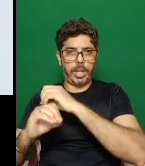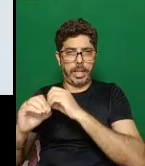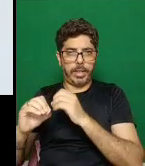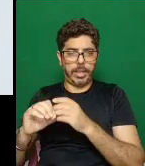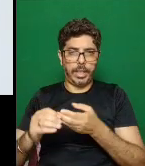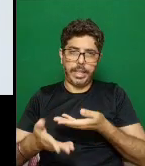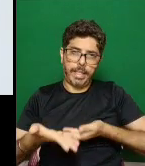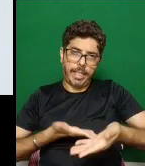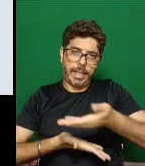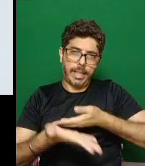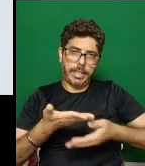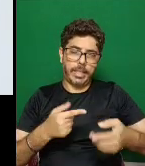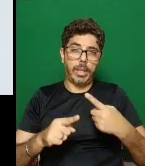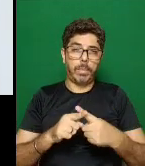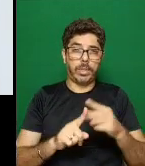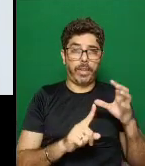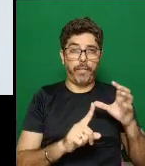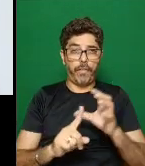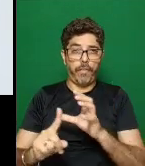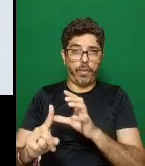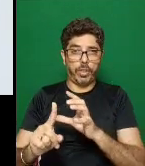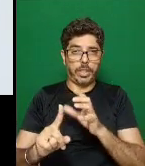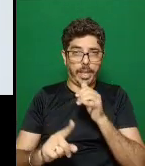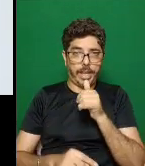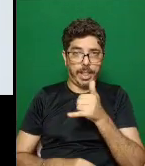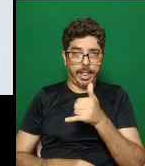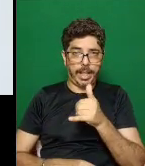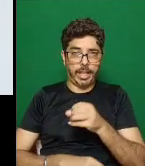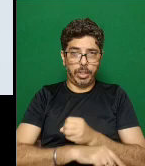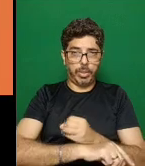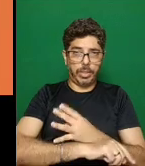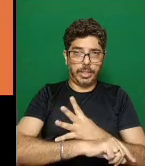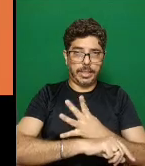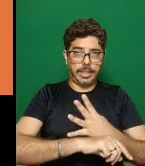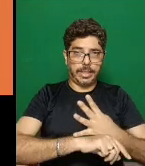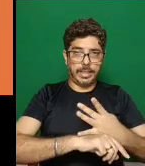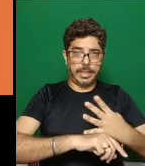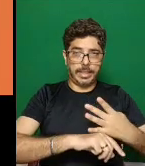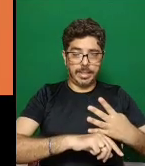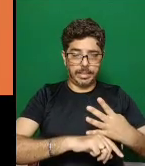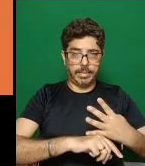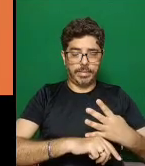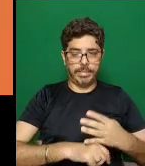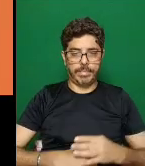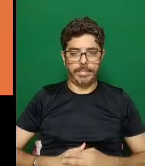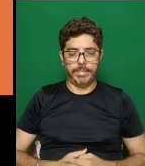forças eletrostáticas, que surgem entre seus átomos constituintes.